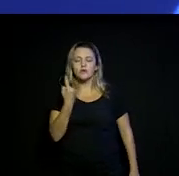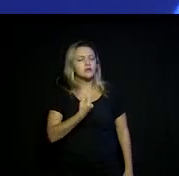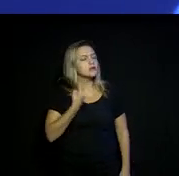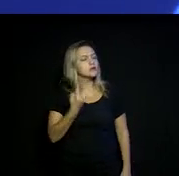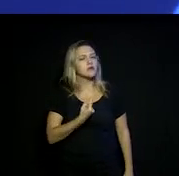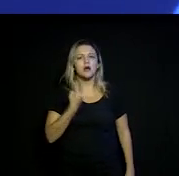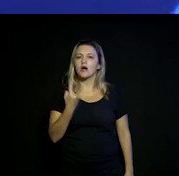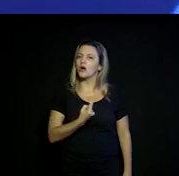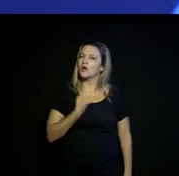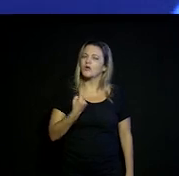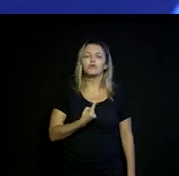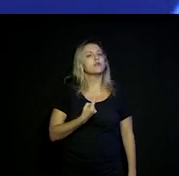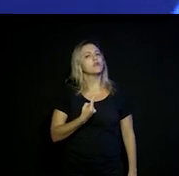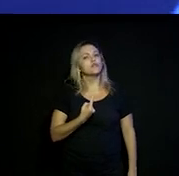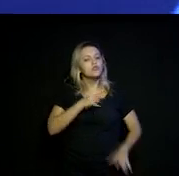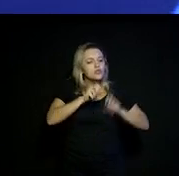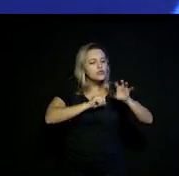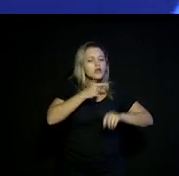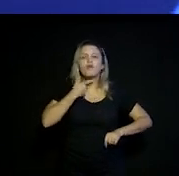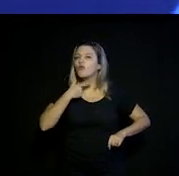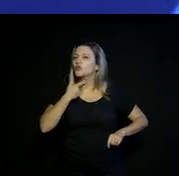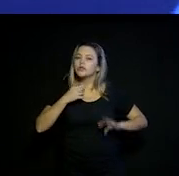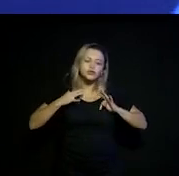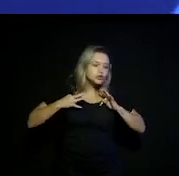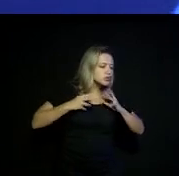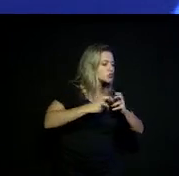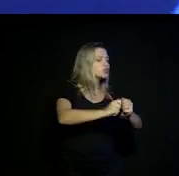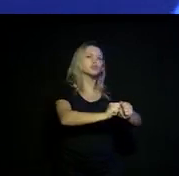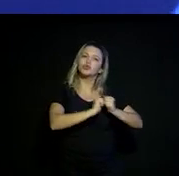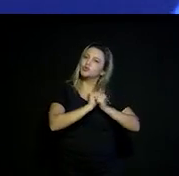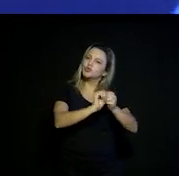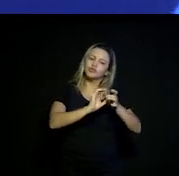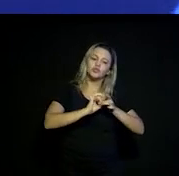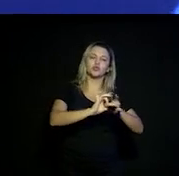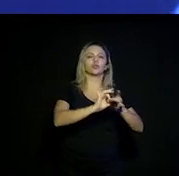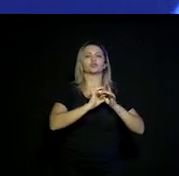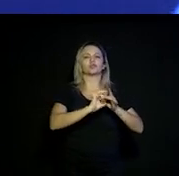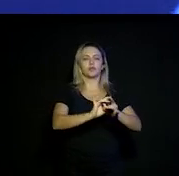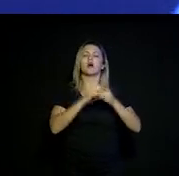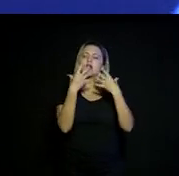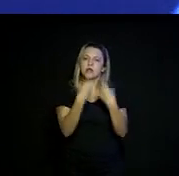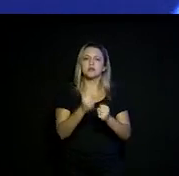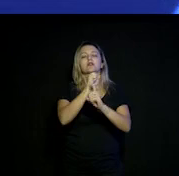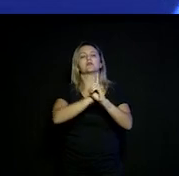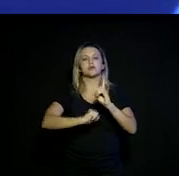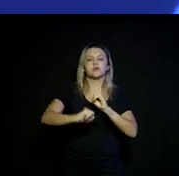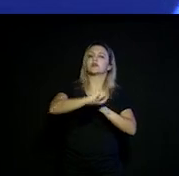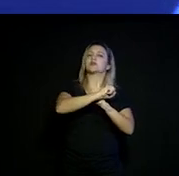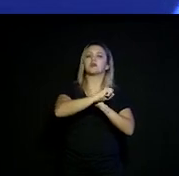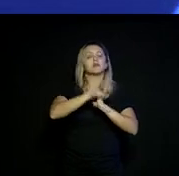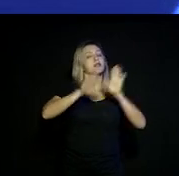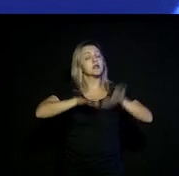com que queiramos estar todos juntos, paguemos o preço da aceitação social, muitas vezes um preço